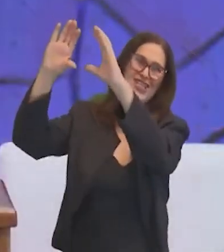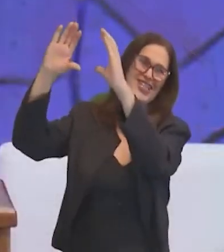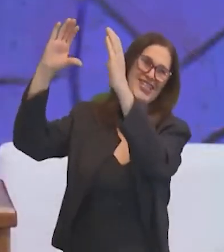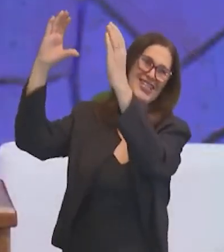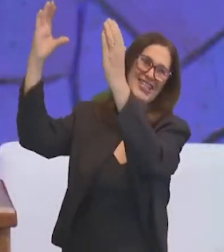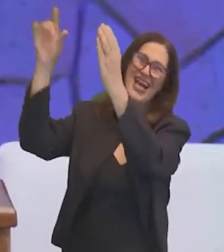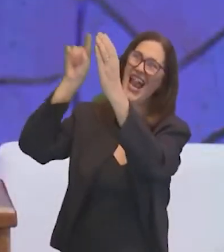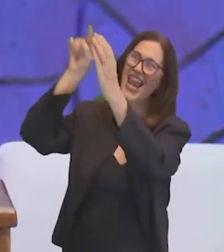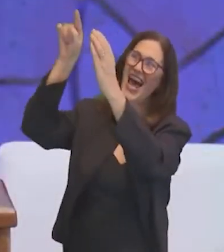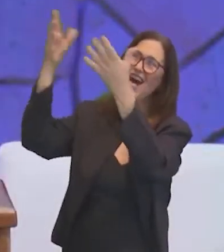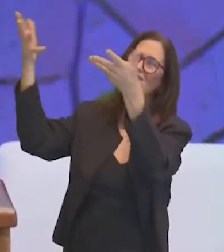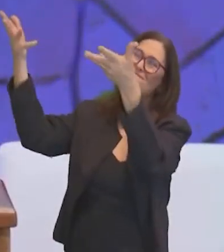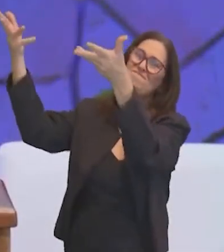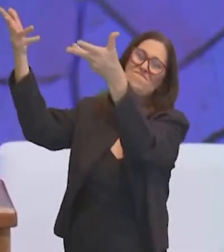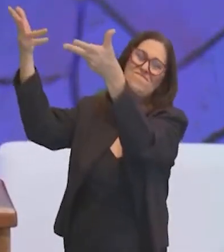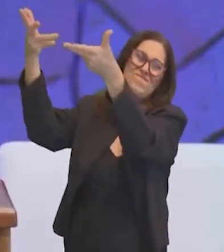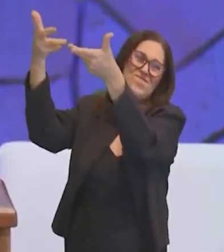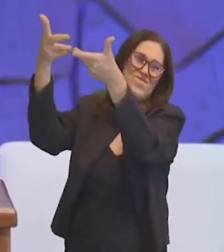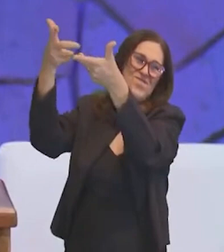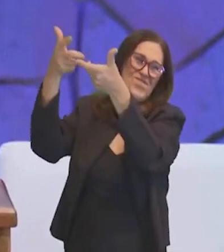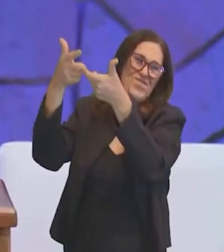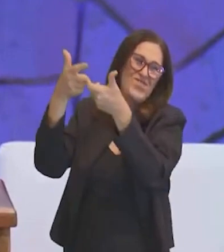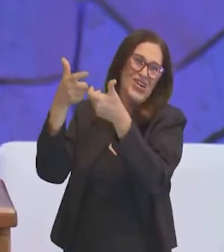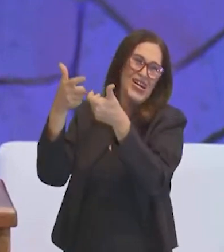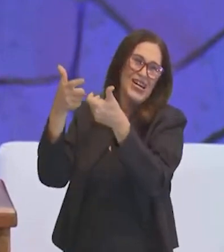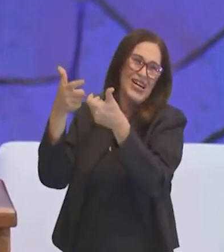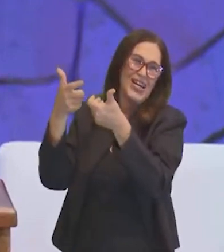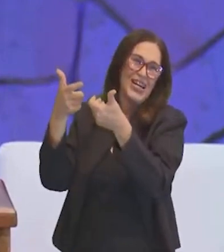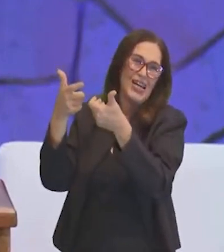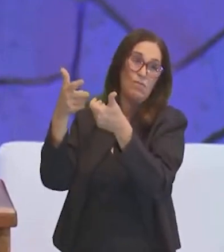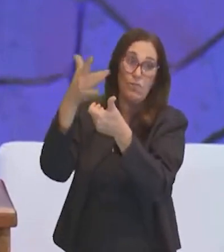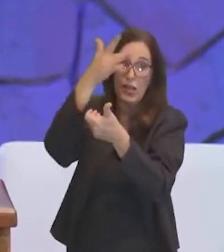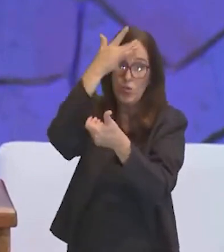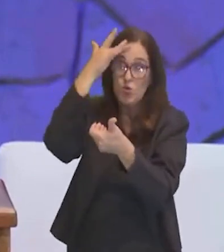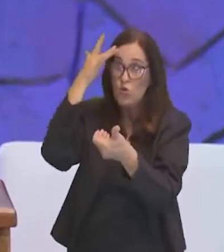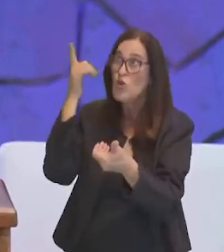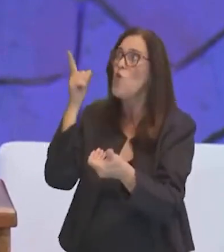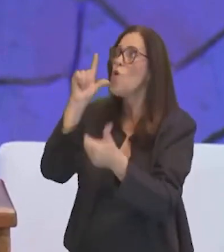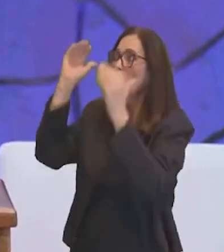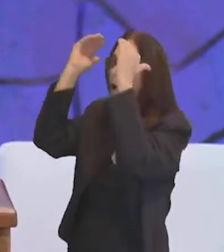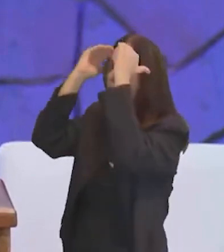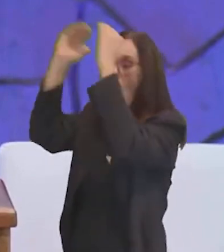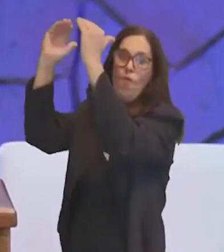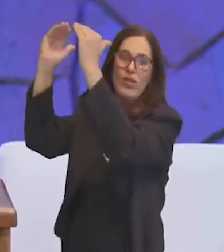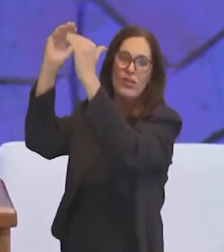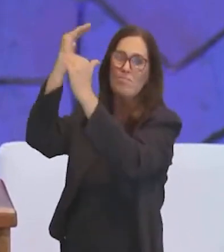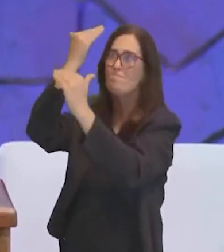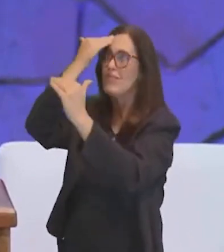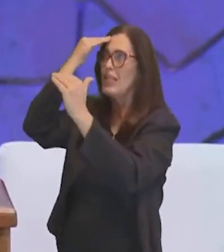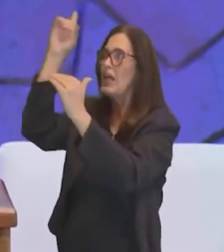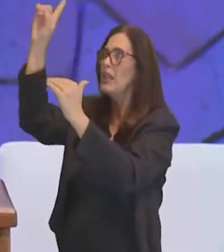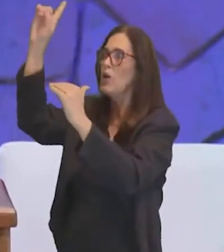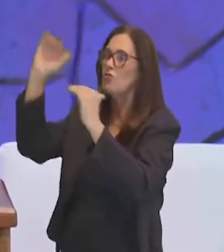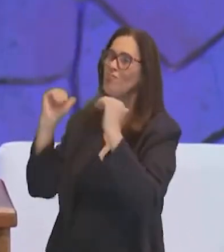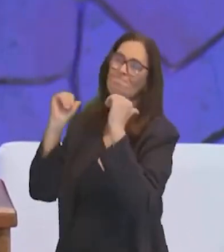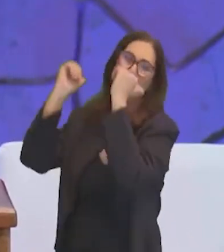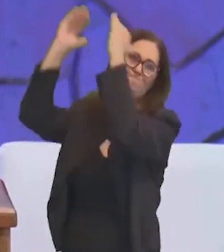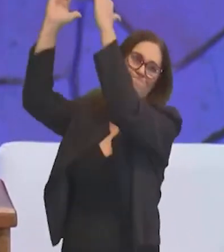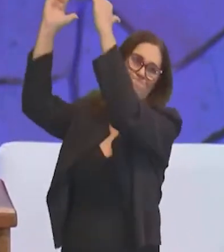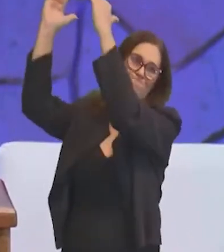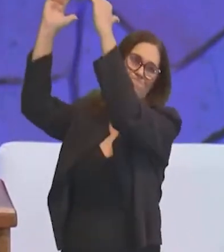um lugar maravilhoso para aqueles que conseguiram obedecer, que conseguiram reconhecer a soberania do nosso